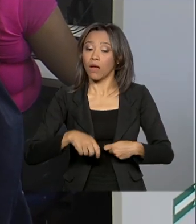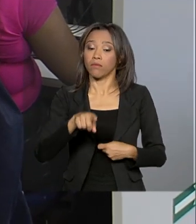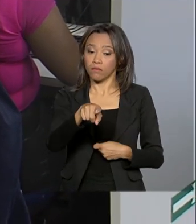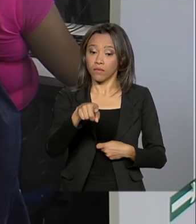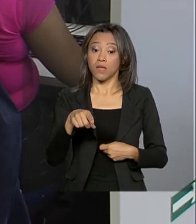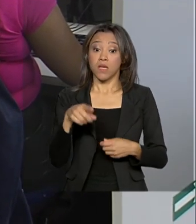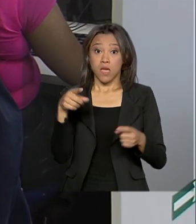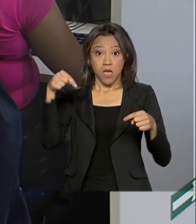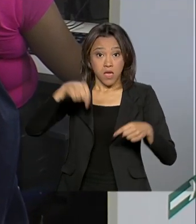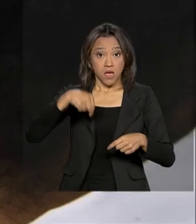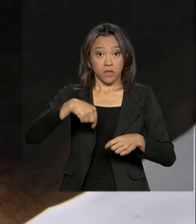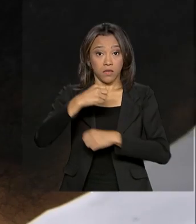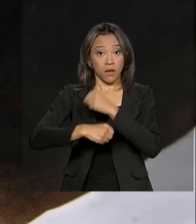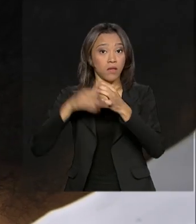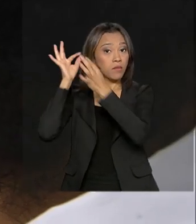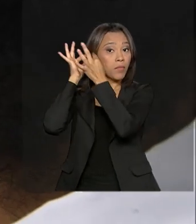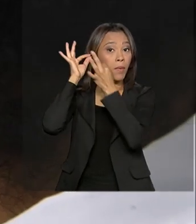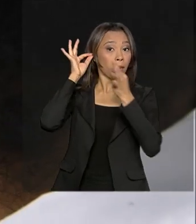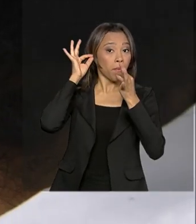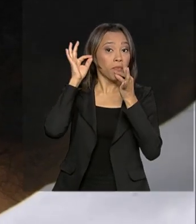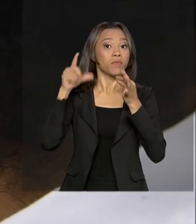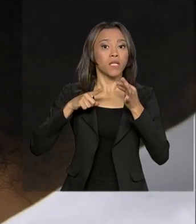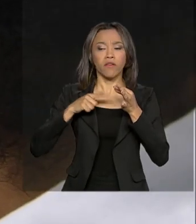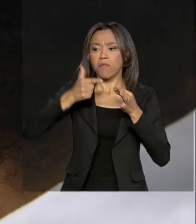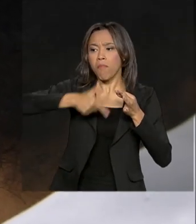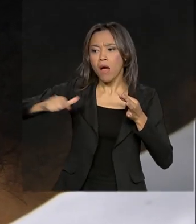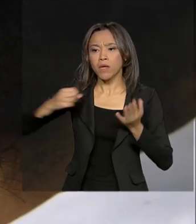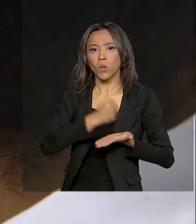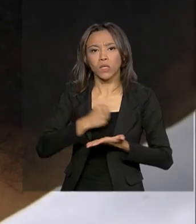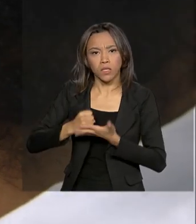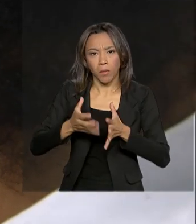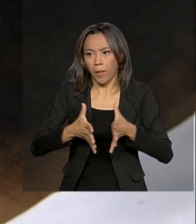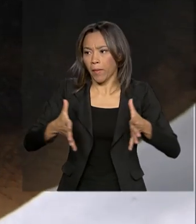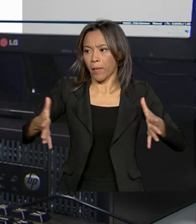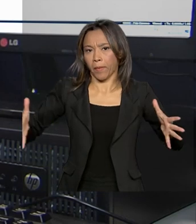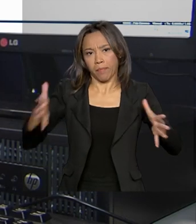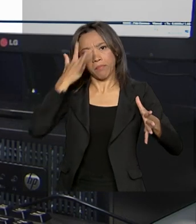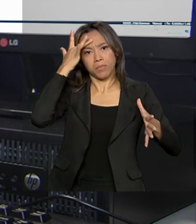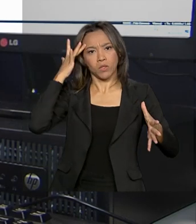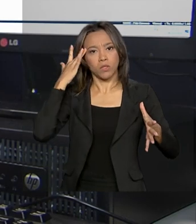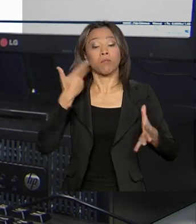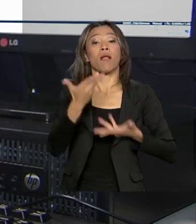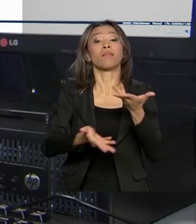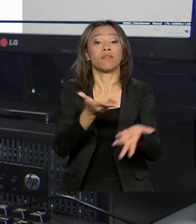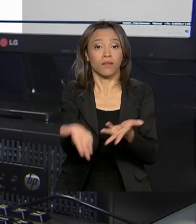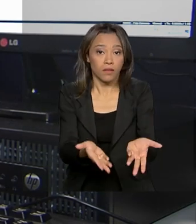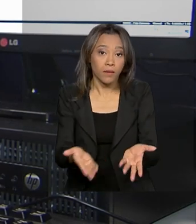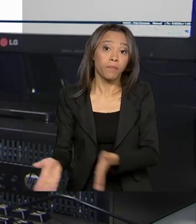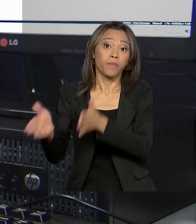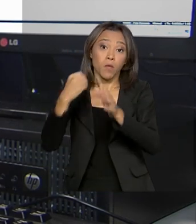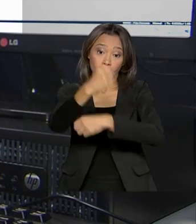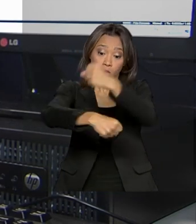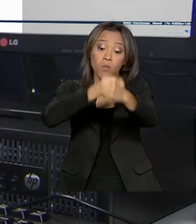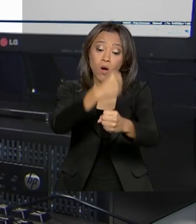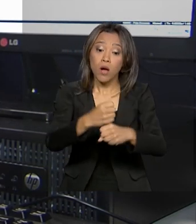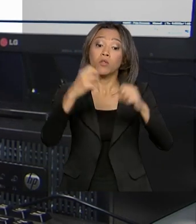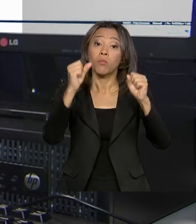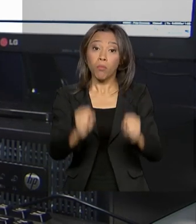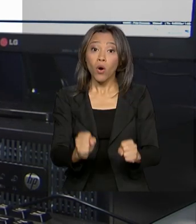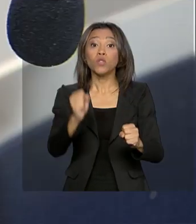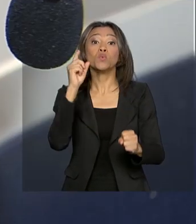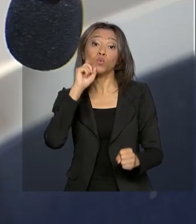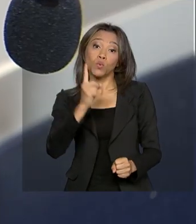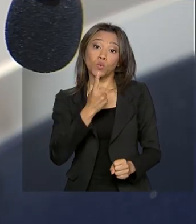foram ampliadas, com a possibilidade de denúncias via aplicativo. No ano que vem, as denúncias também poderão ser feitas por pessoas